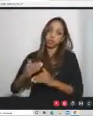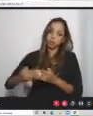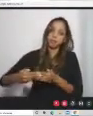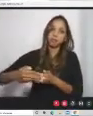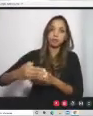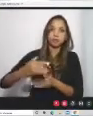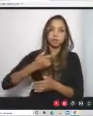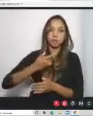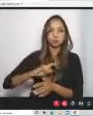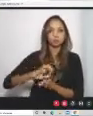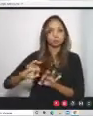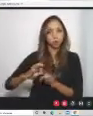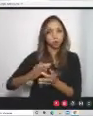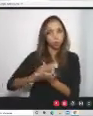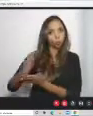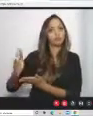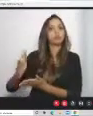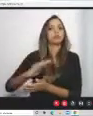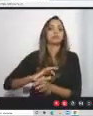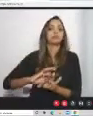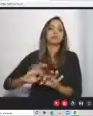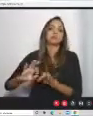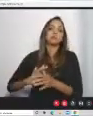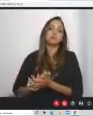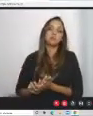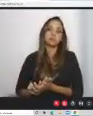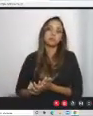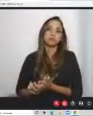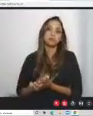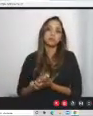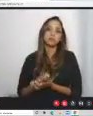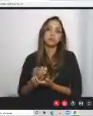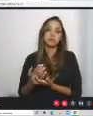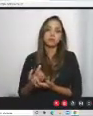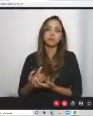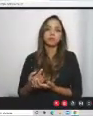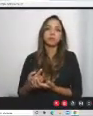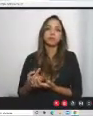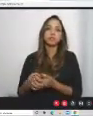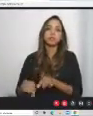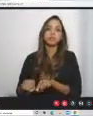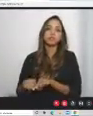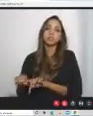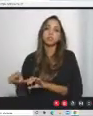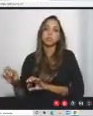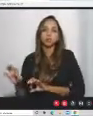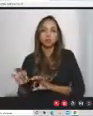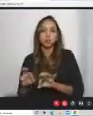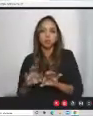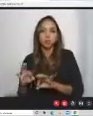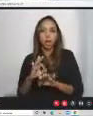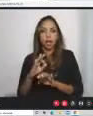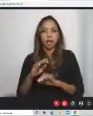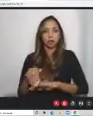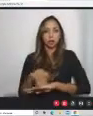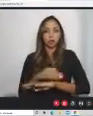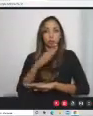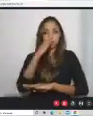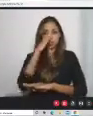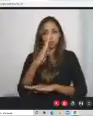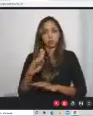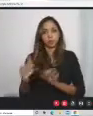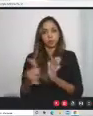ruas. A questão da Avenida Elisa Branco, que já está também sendo retomada, que é aquela principal da Igreja Católica,